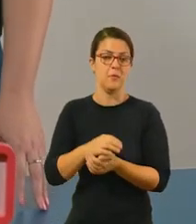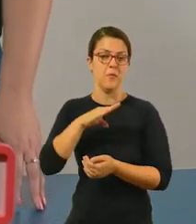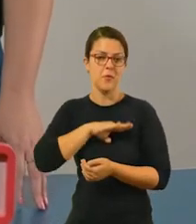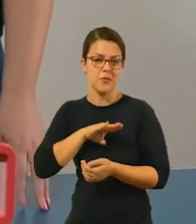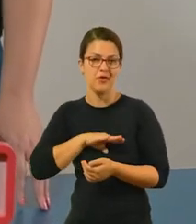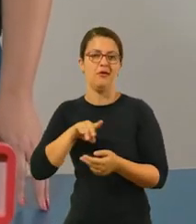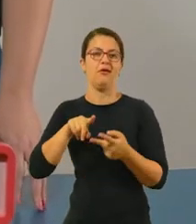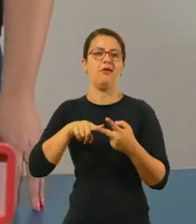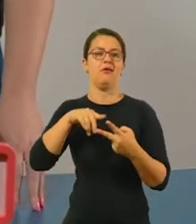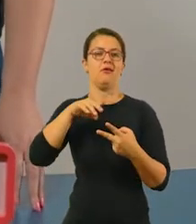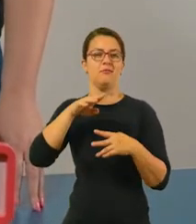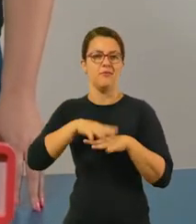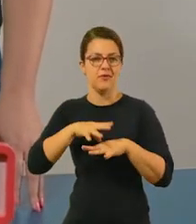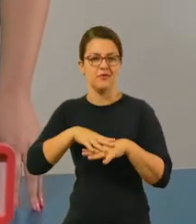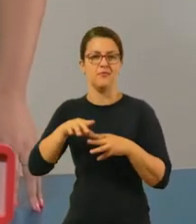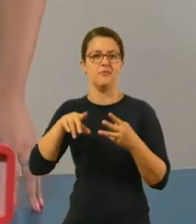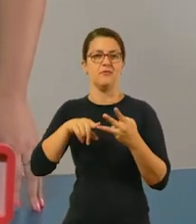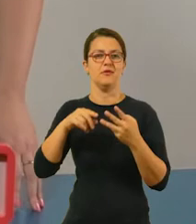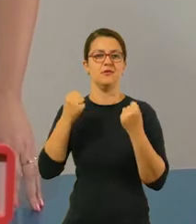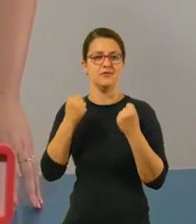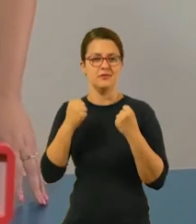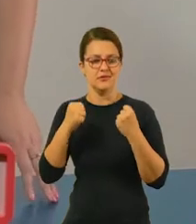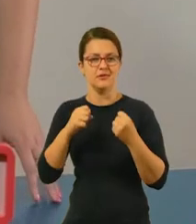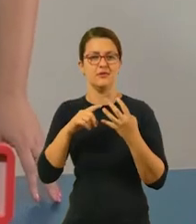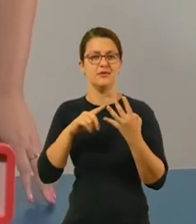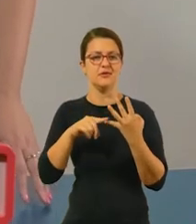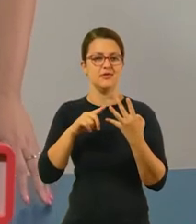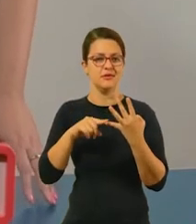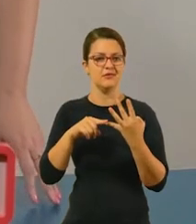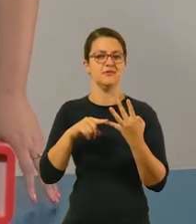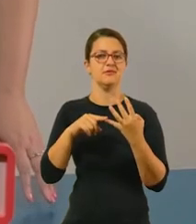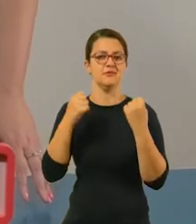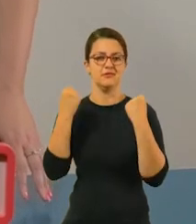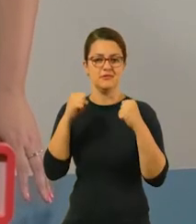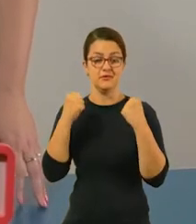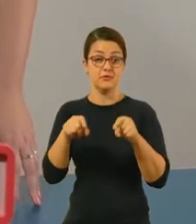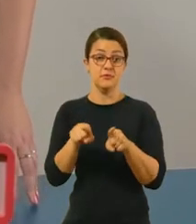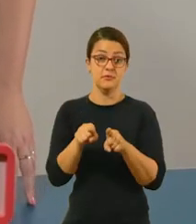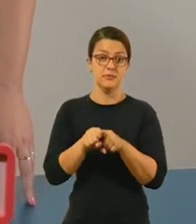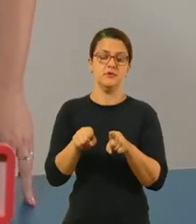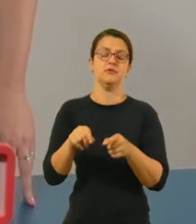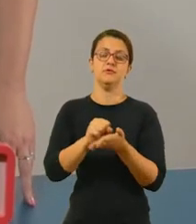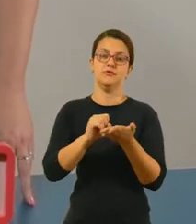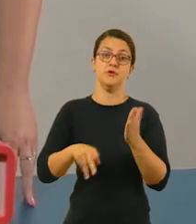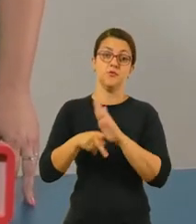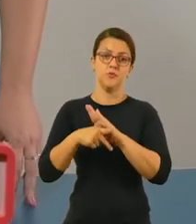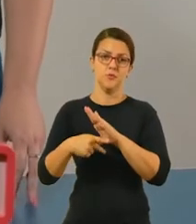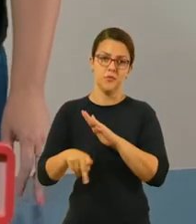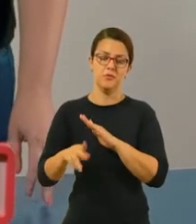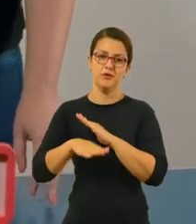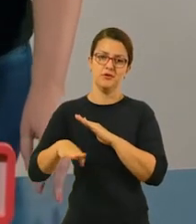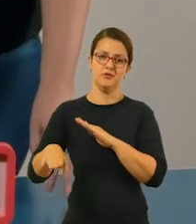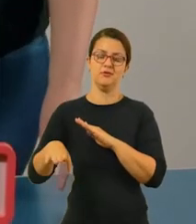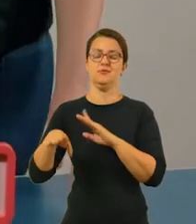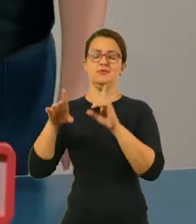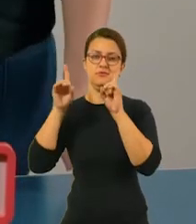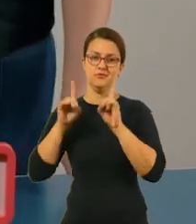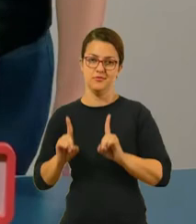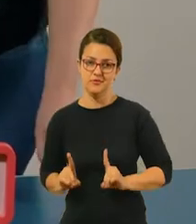ciências, artes e educação física. E também aqui tem as atividades para os alunos com necessidades especiais.